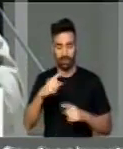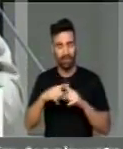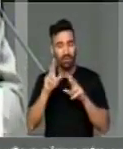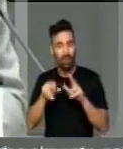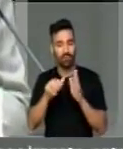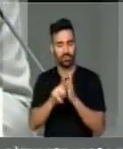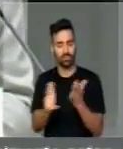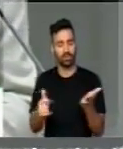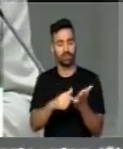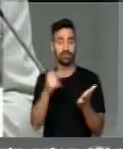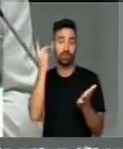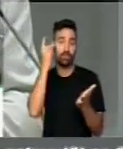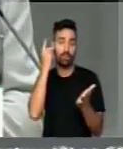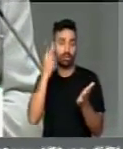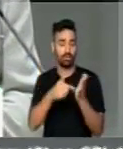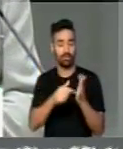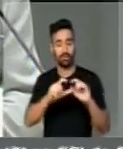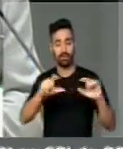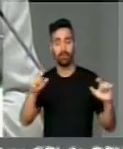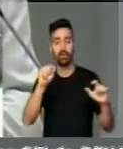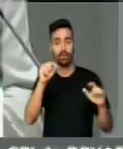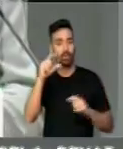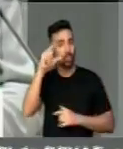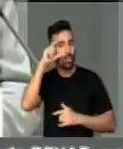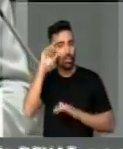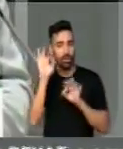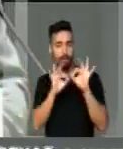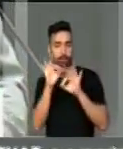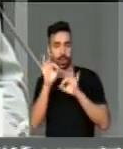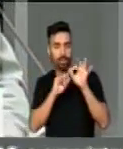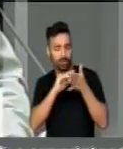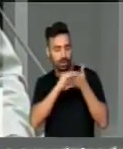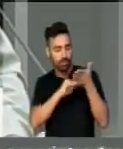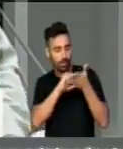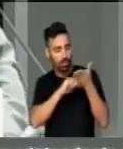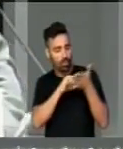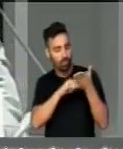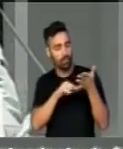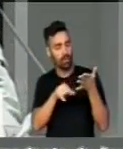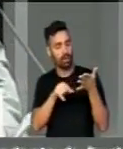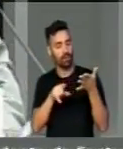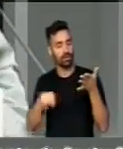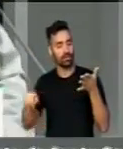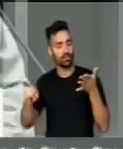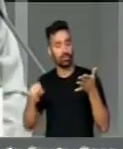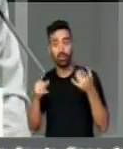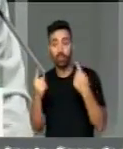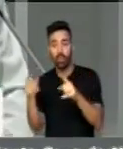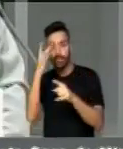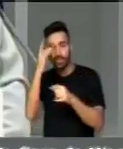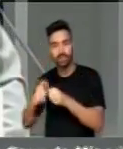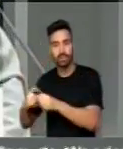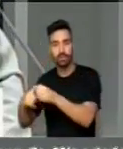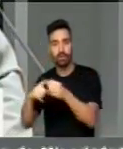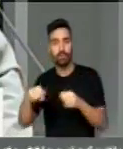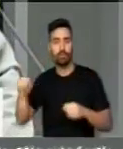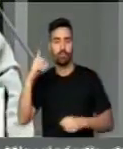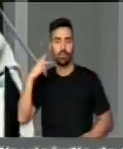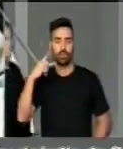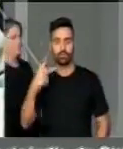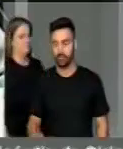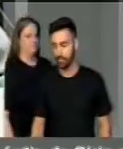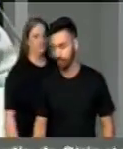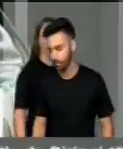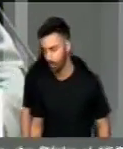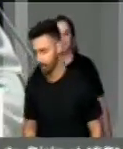trouxe ontem. Cunha prepara dossiê sobre seus aliados políticos, sobre essa velha política decrépita